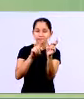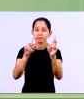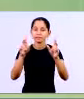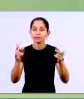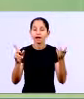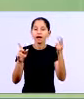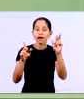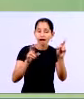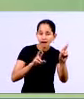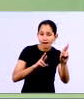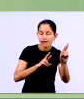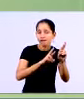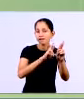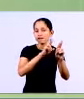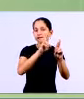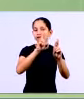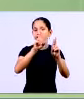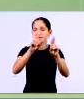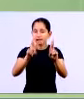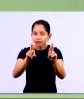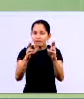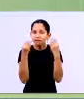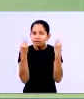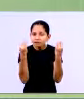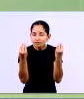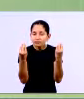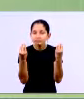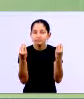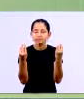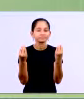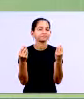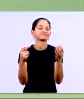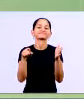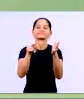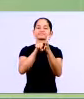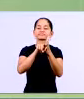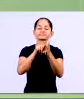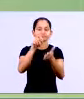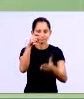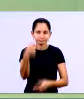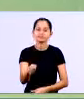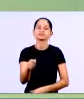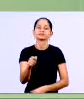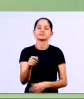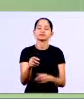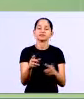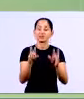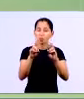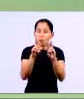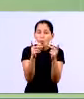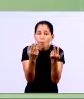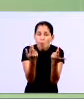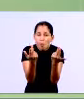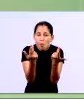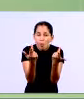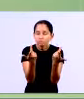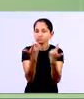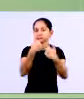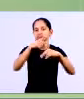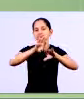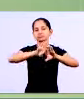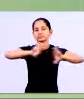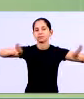R, 100% de chance de ser com hífen. Lembra? Os iguais se